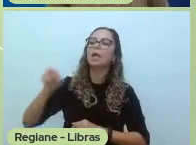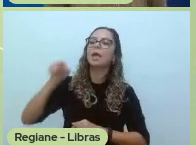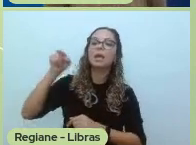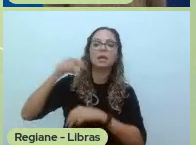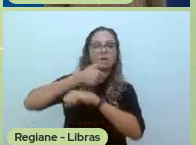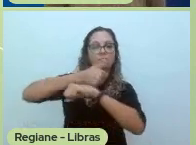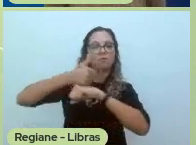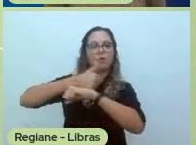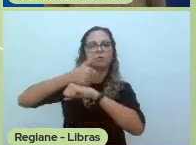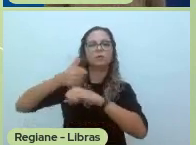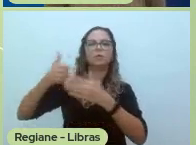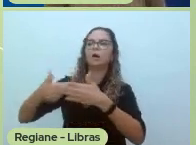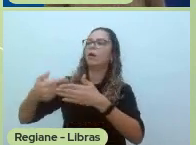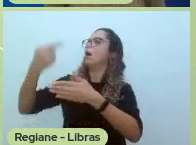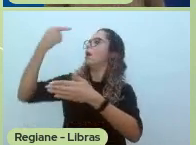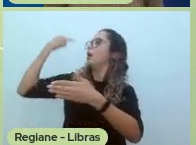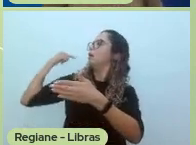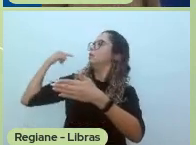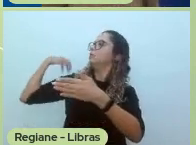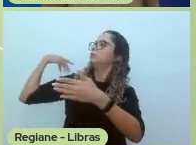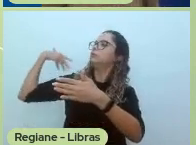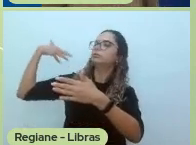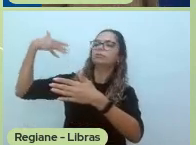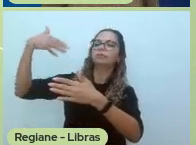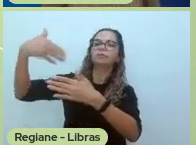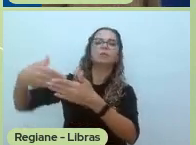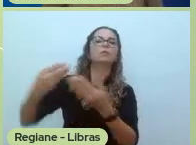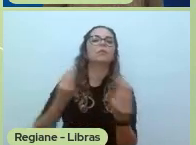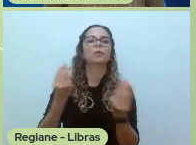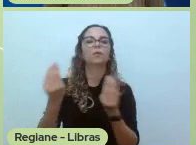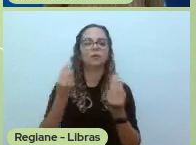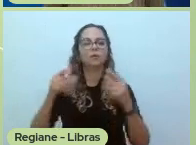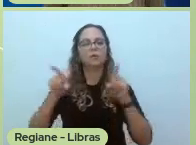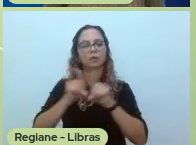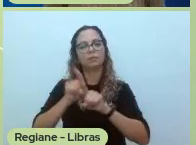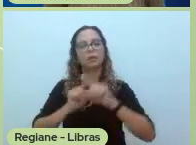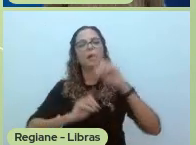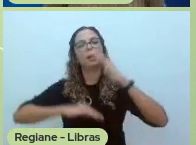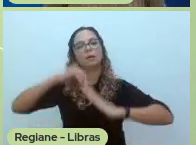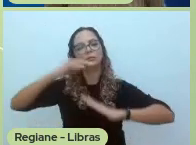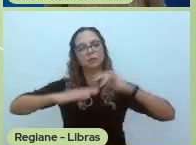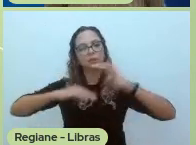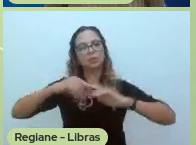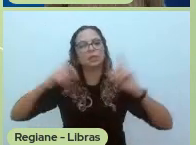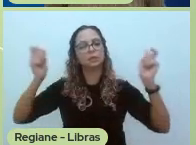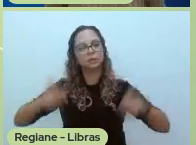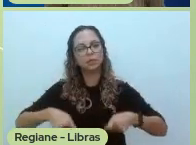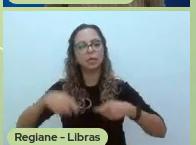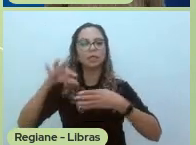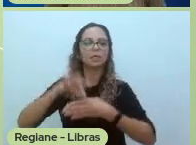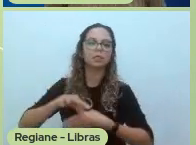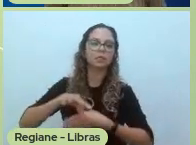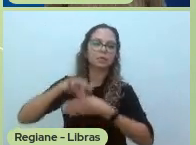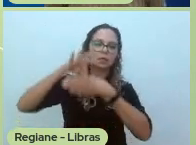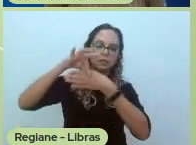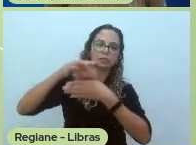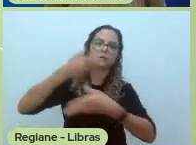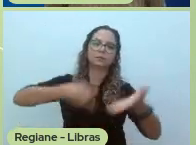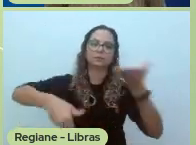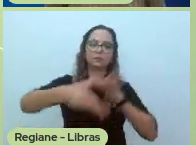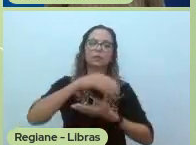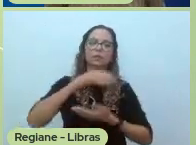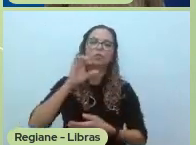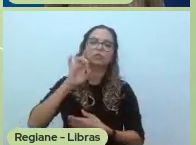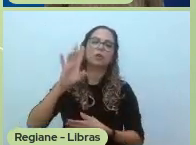é a habilidade que ela pode trazer para a liderança, para a diretoria, para o conselho, não só trajetórias que